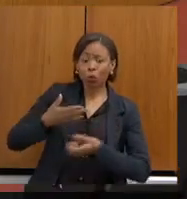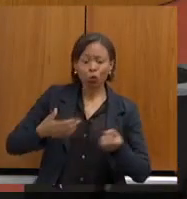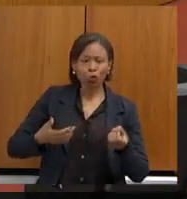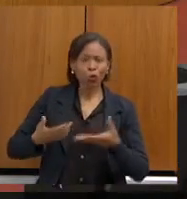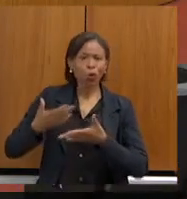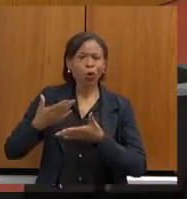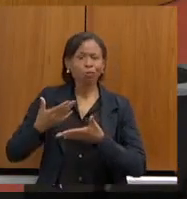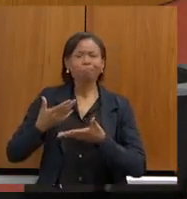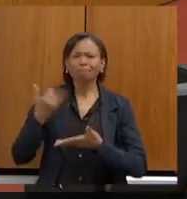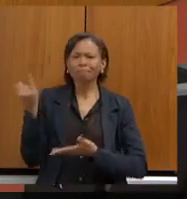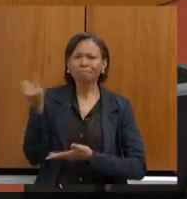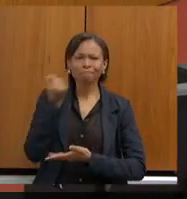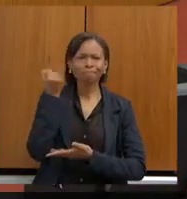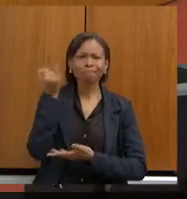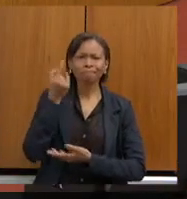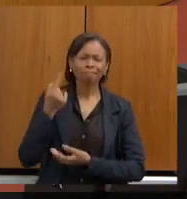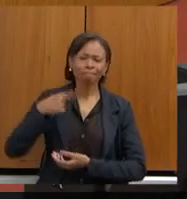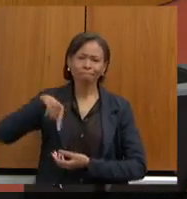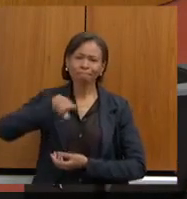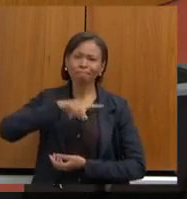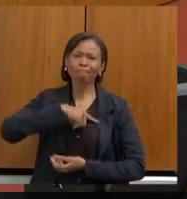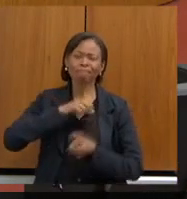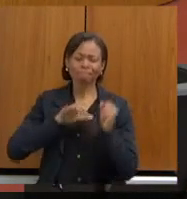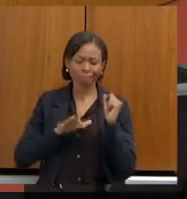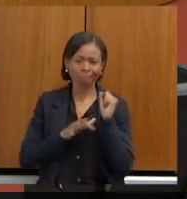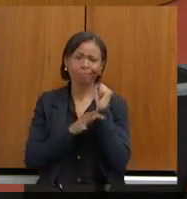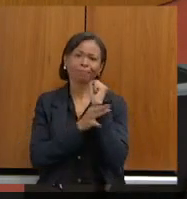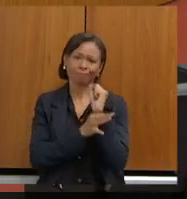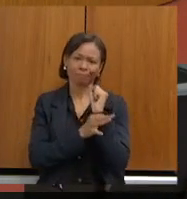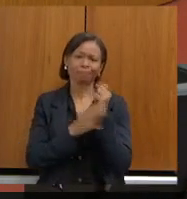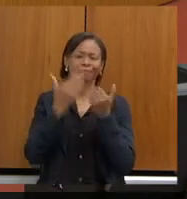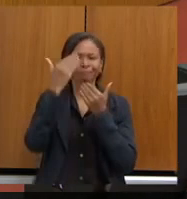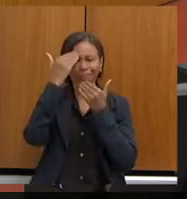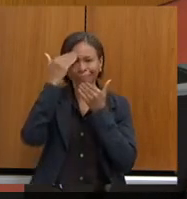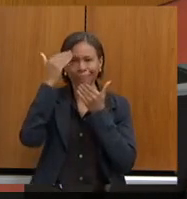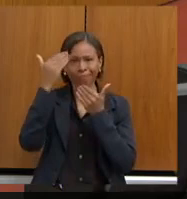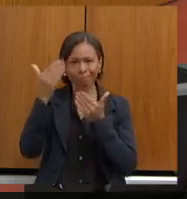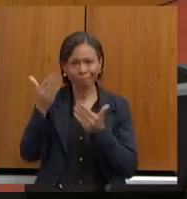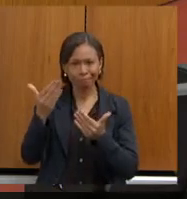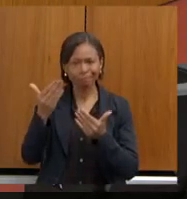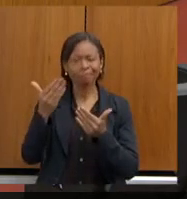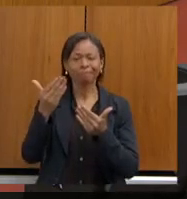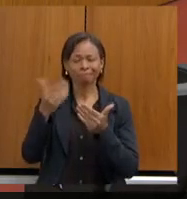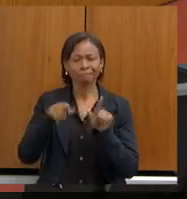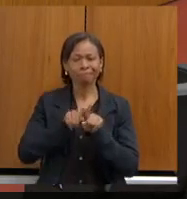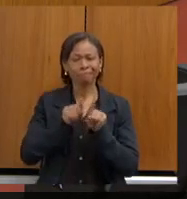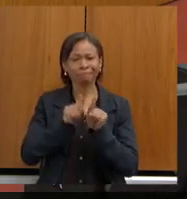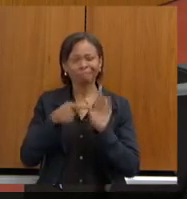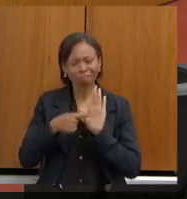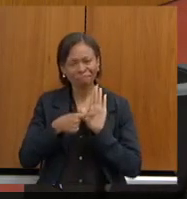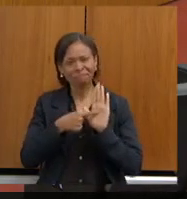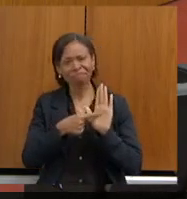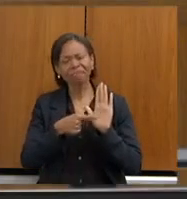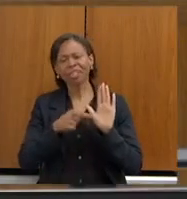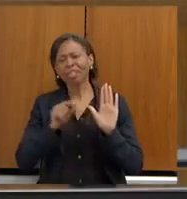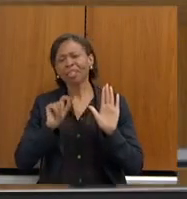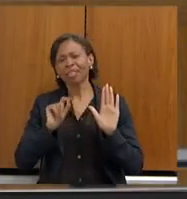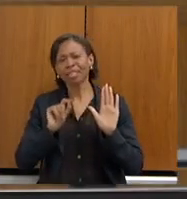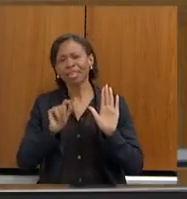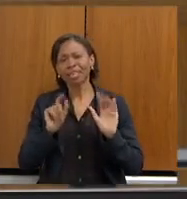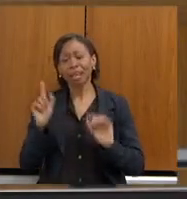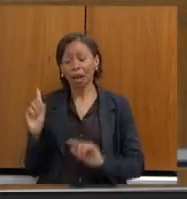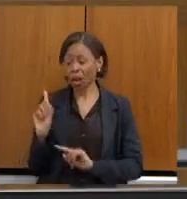significação muito forte na nossa segurança então além de agradecer registrar também com muita alegria a